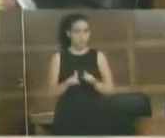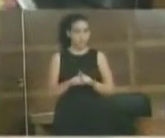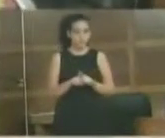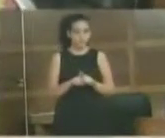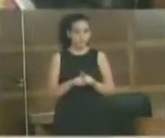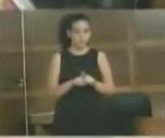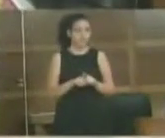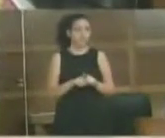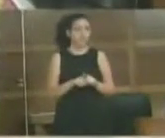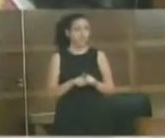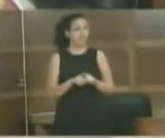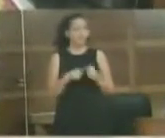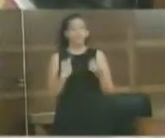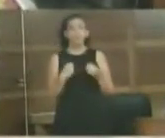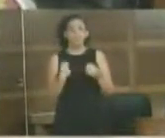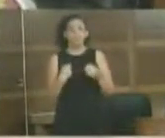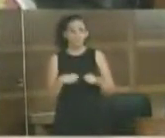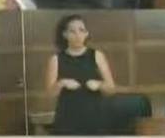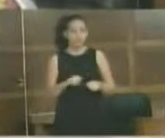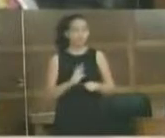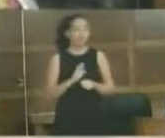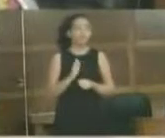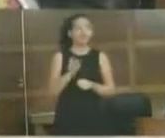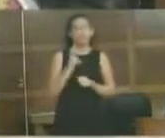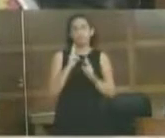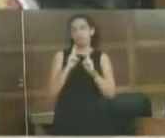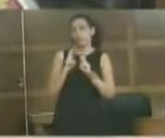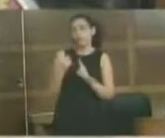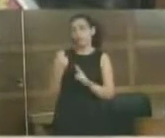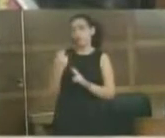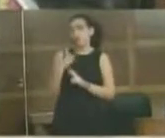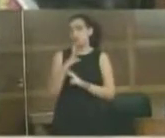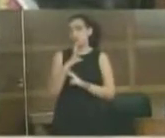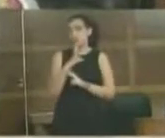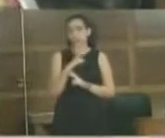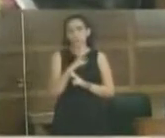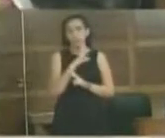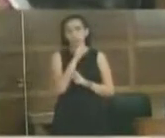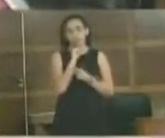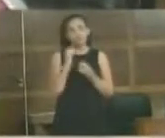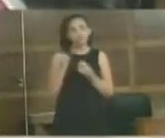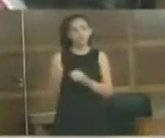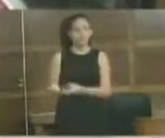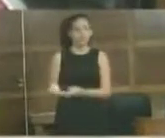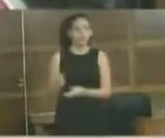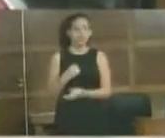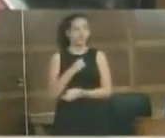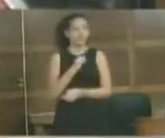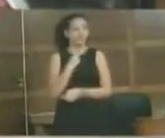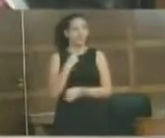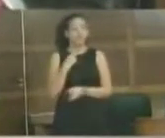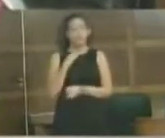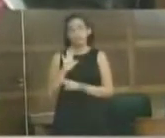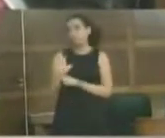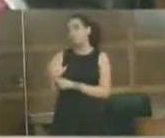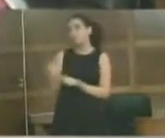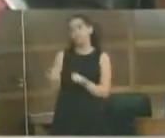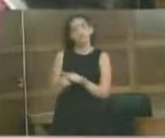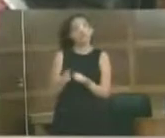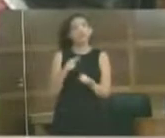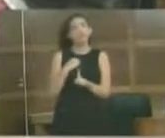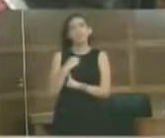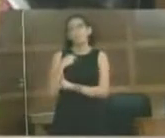Não judiar, não precisa, gente. Quando a gente vê um bichinho na rua, se você não pode ajudar, também não